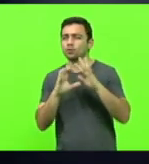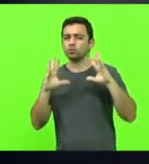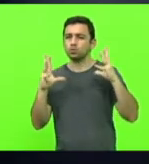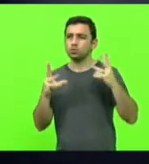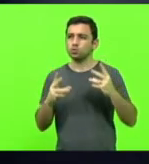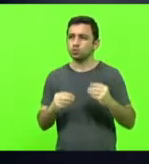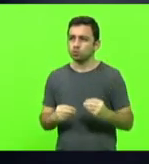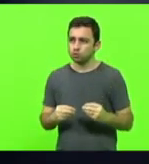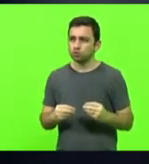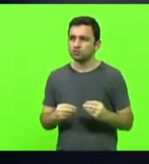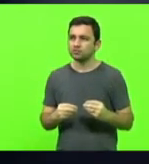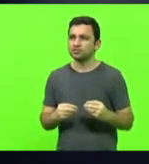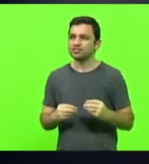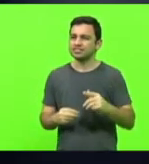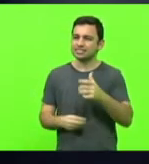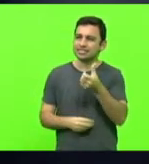micro-regiões,